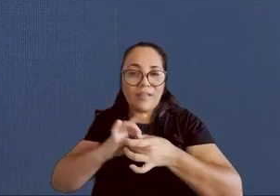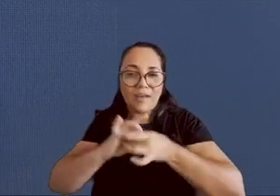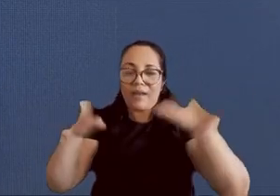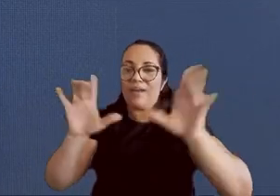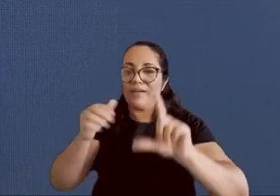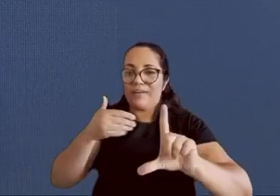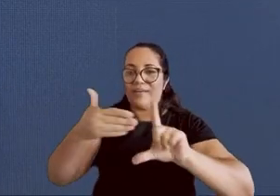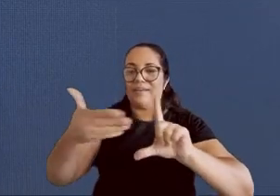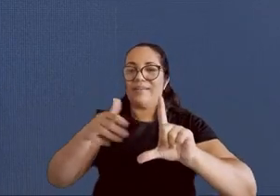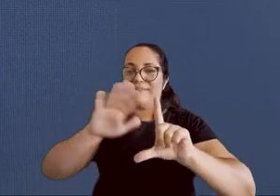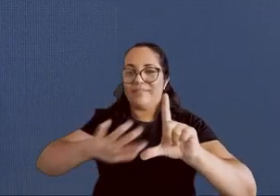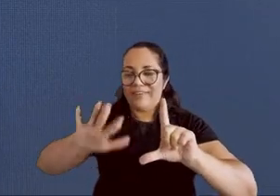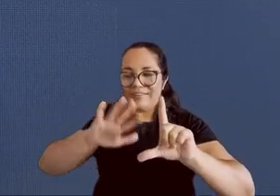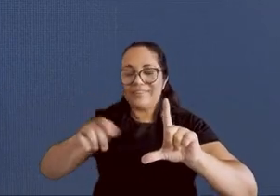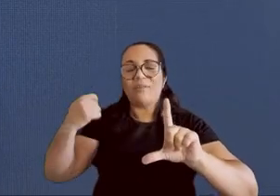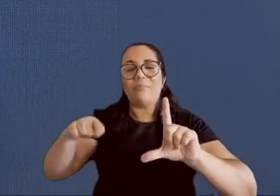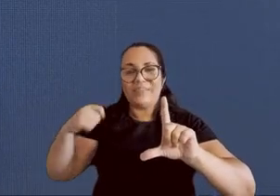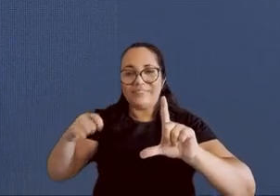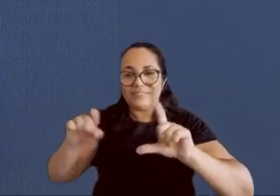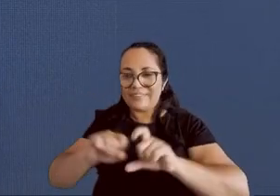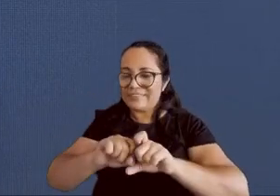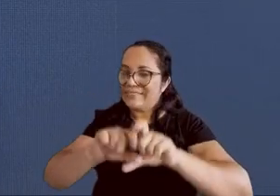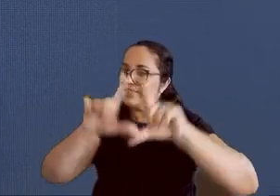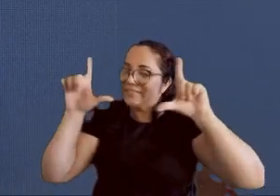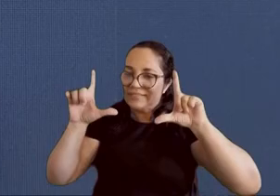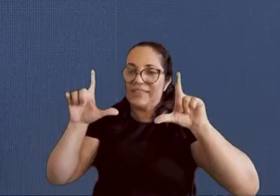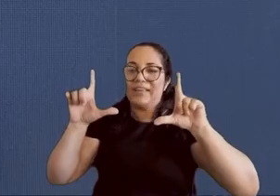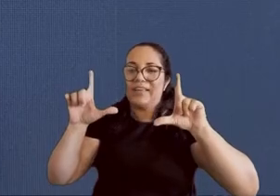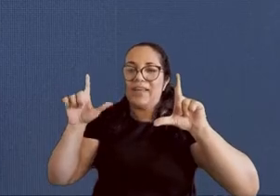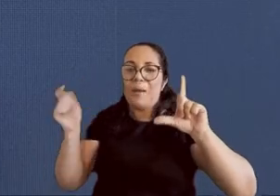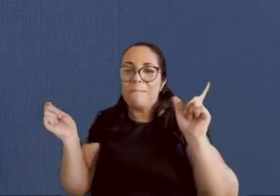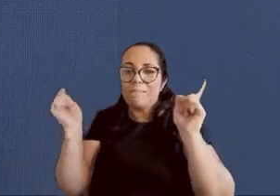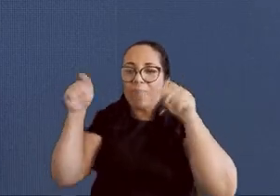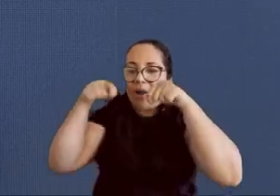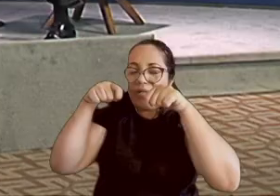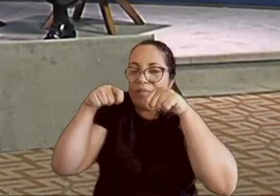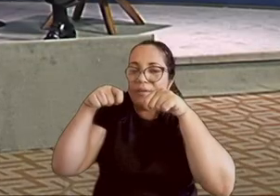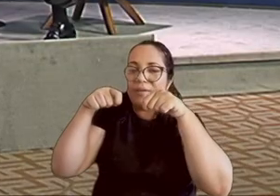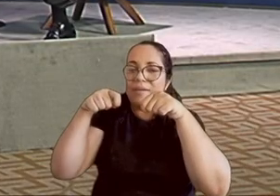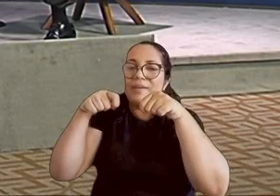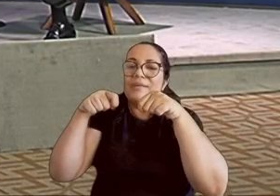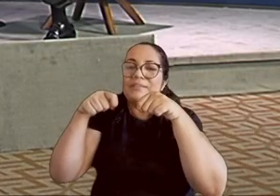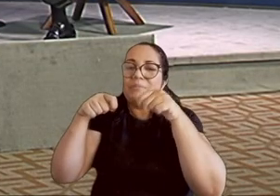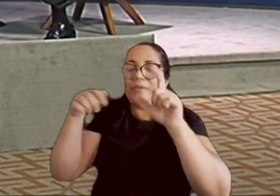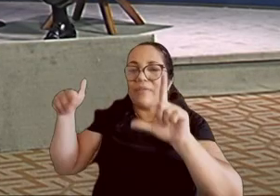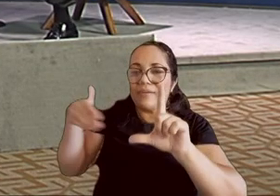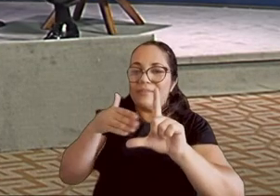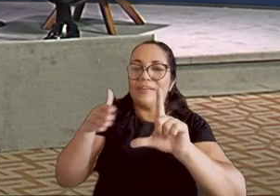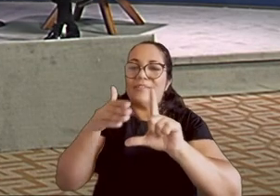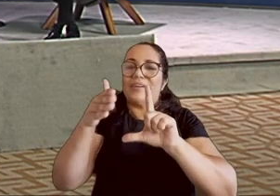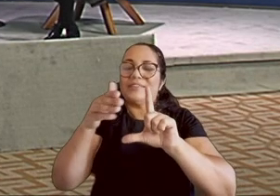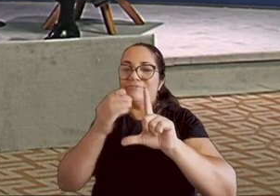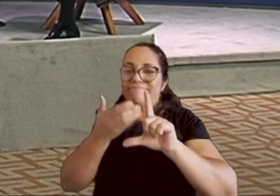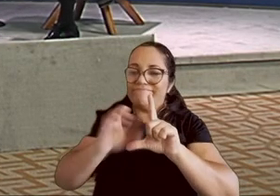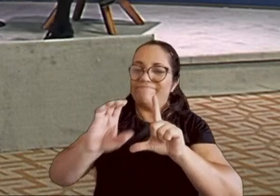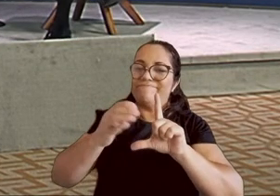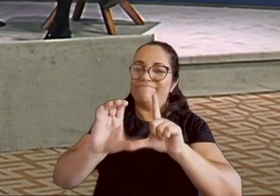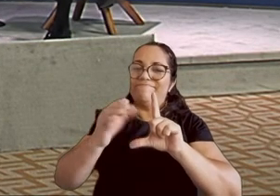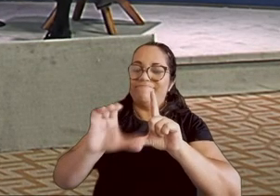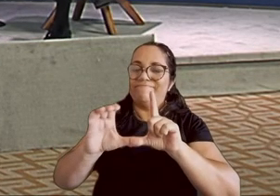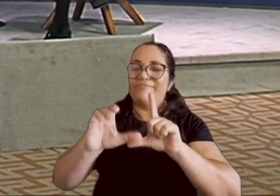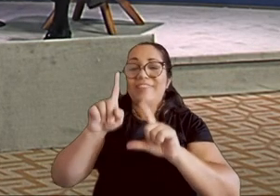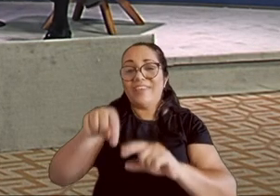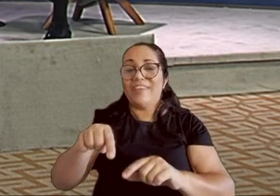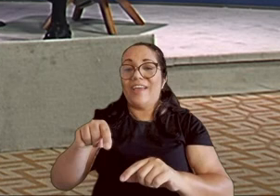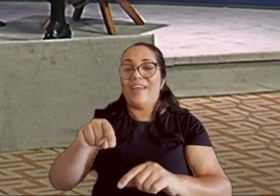abertura das plataformas e possibilitando essa mal sofisticação no mercado trazendo por pessoa física né E esse ano